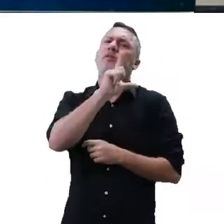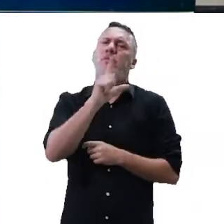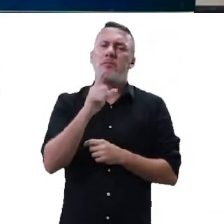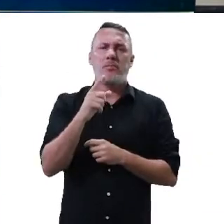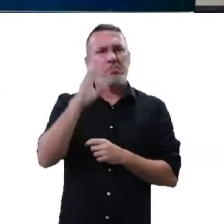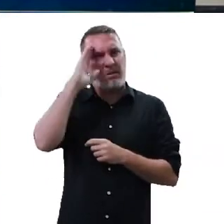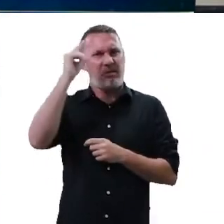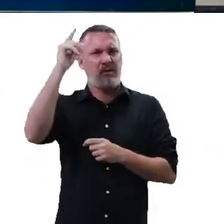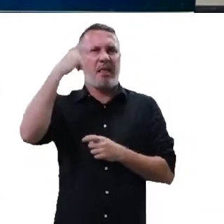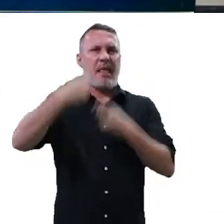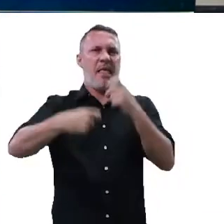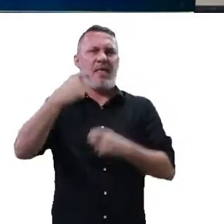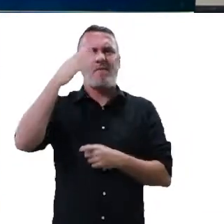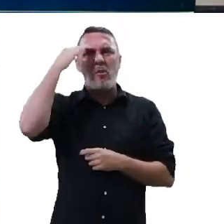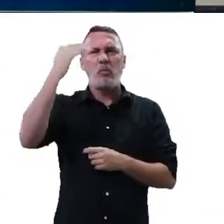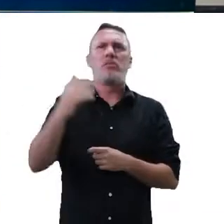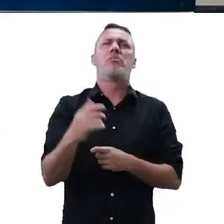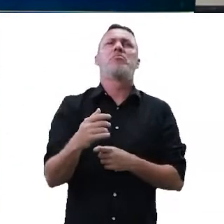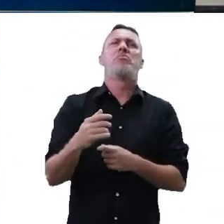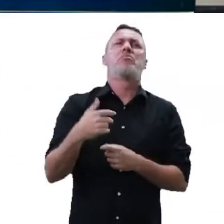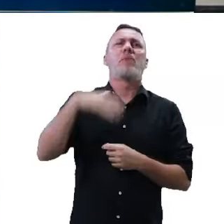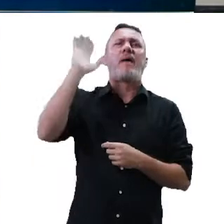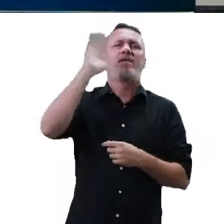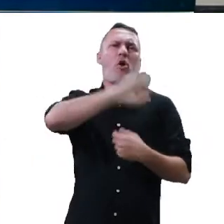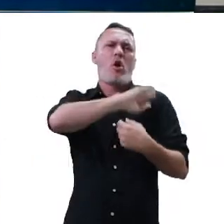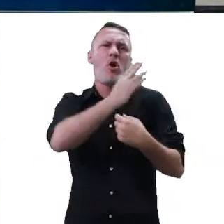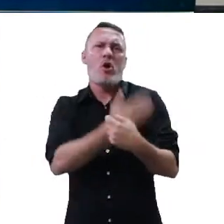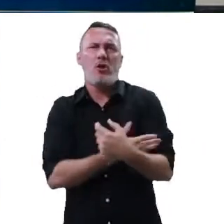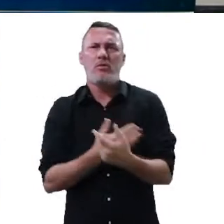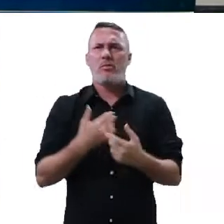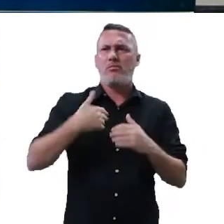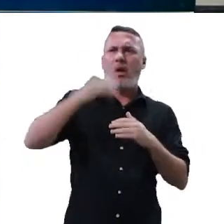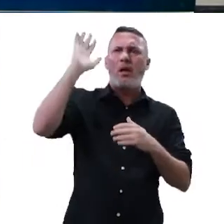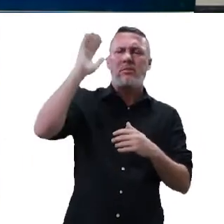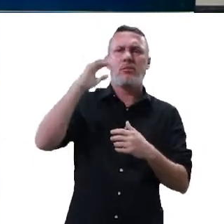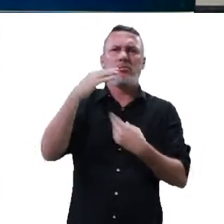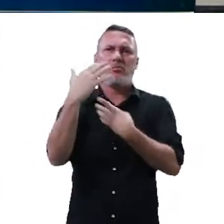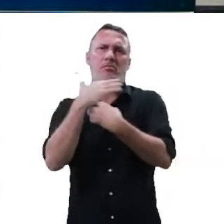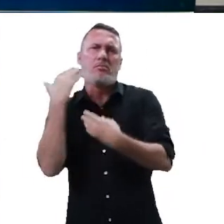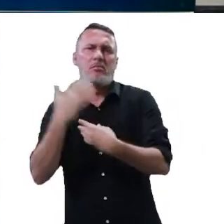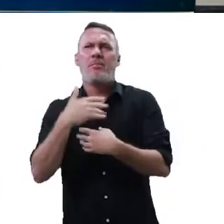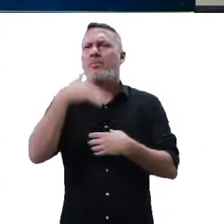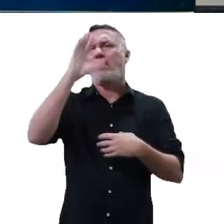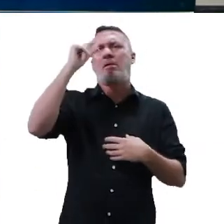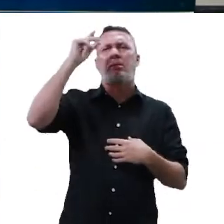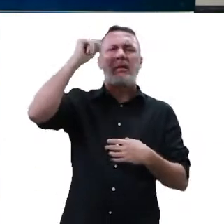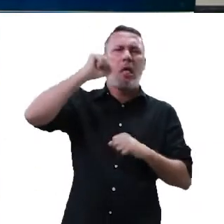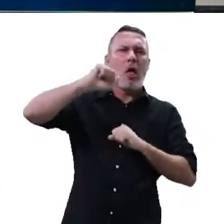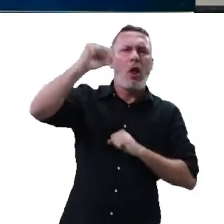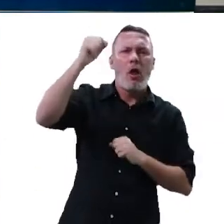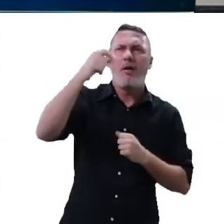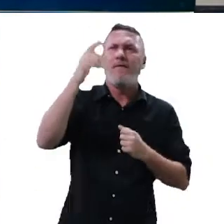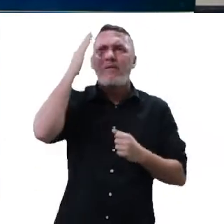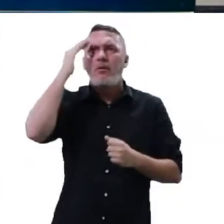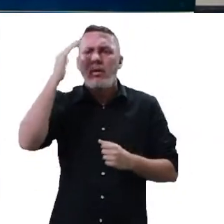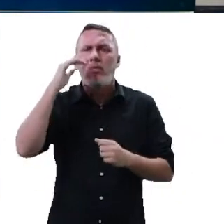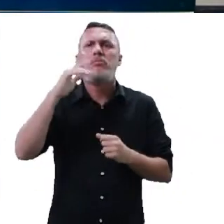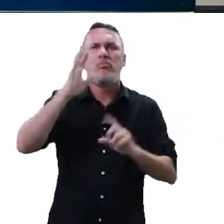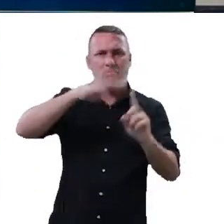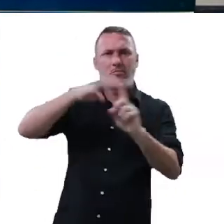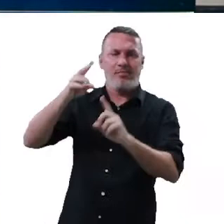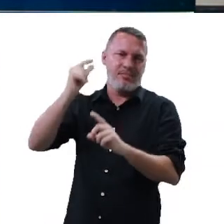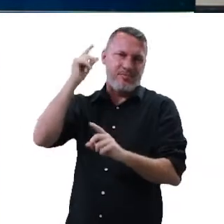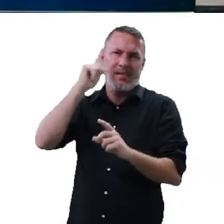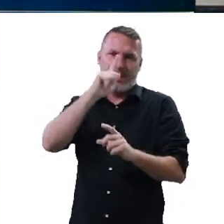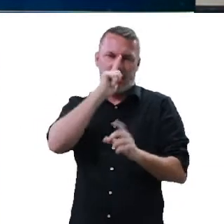O vencedor, o guerreiro valente, né? Configurado nos personagens, nos grandes heróis ali